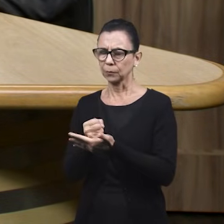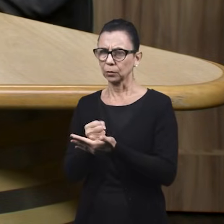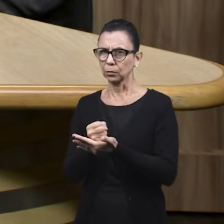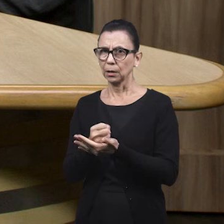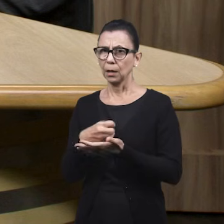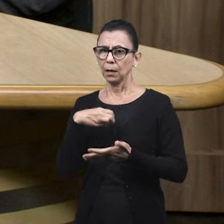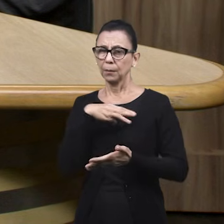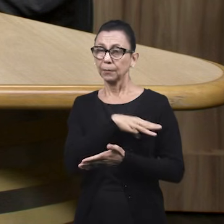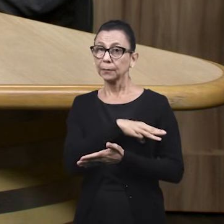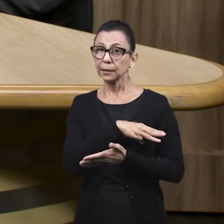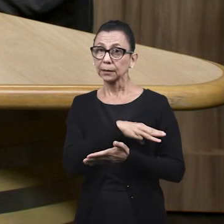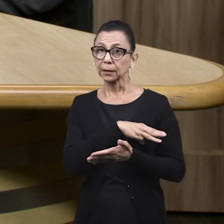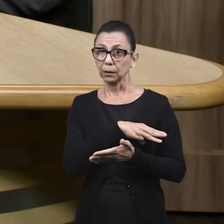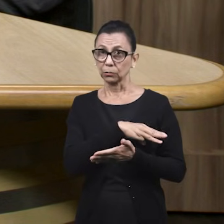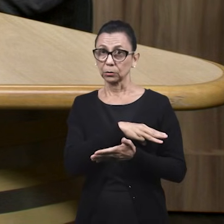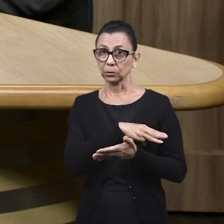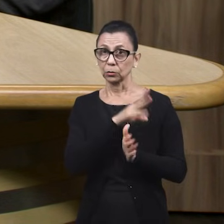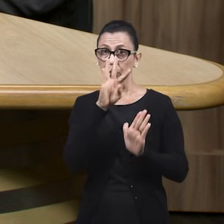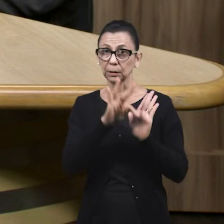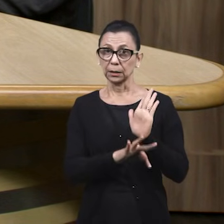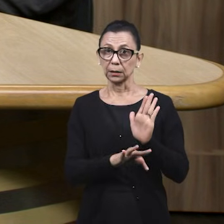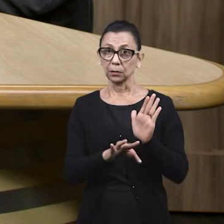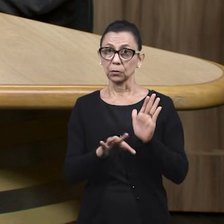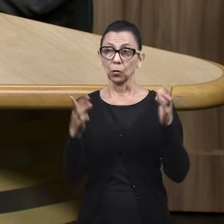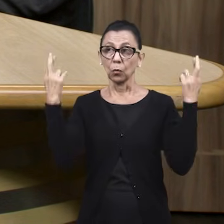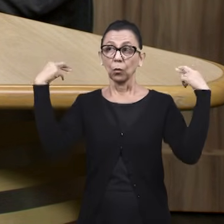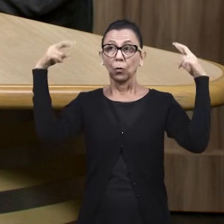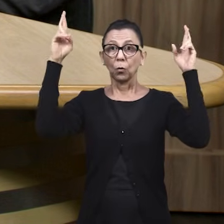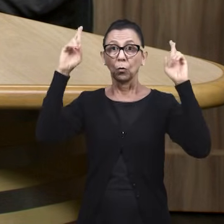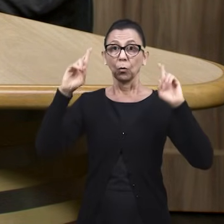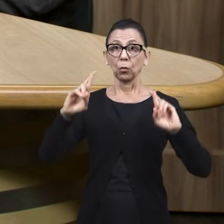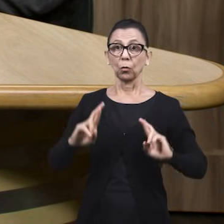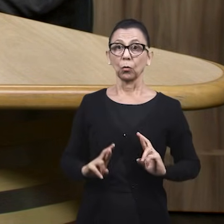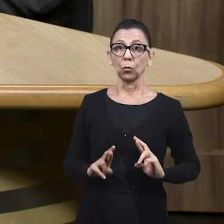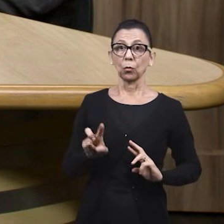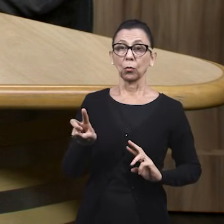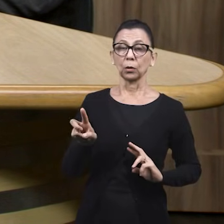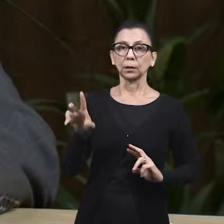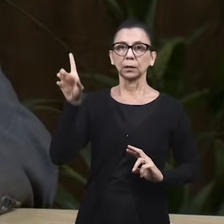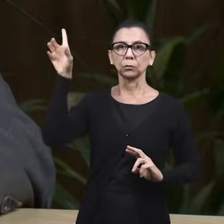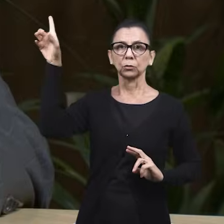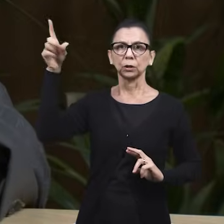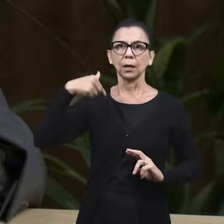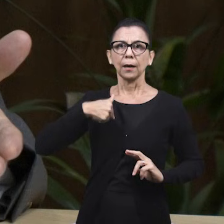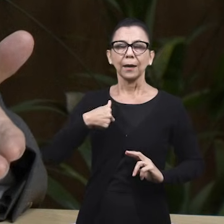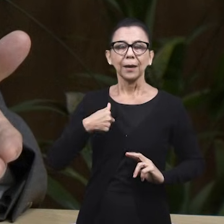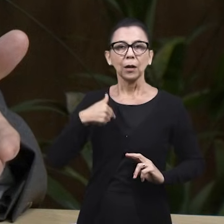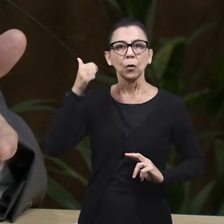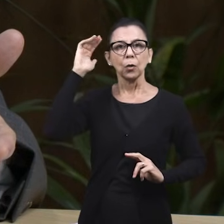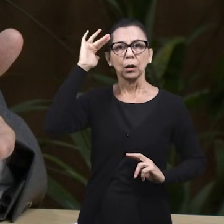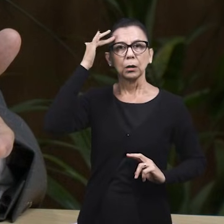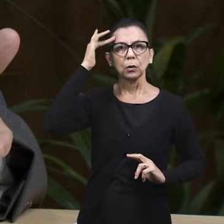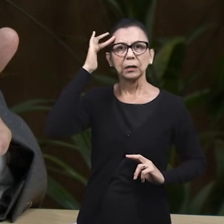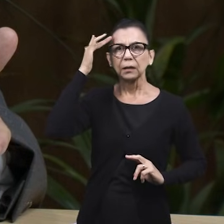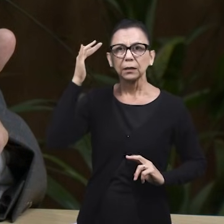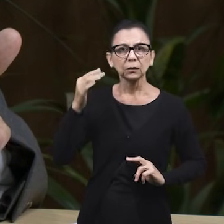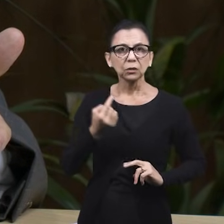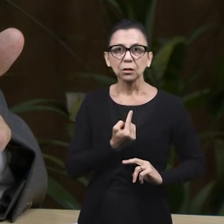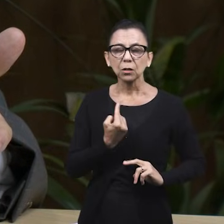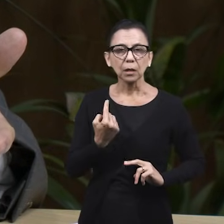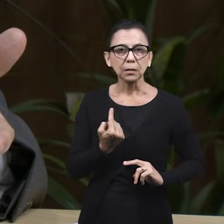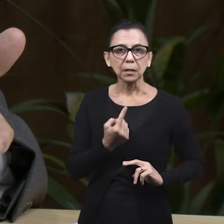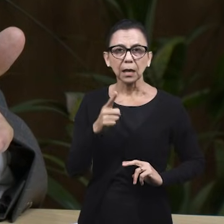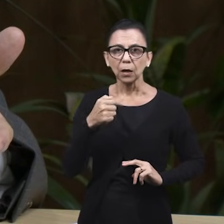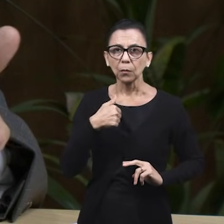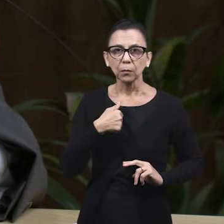eu li Mateus, quando vi aquele texto, eis o Cordeiro de Deus, eu entendi, eu estava sozinho, pastor Josias, não